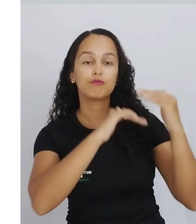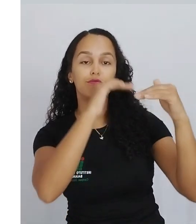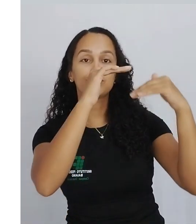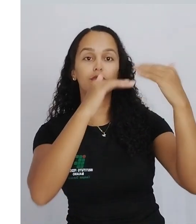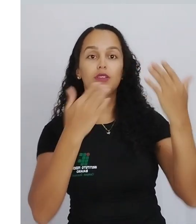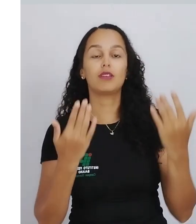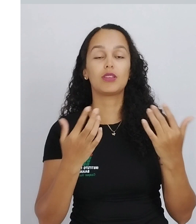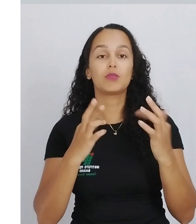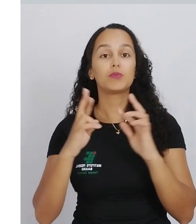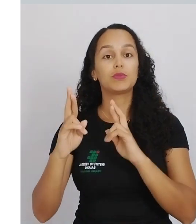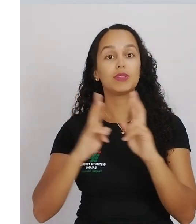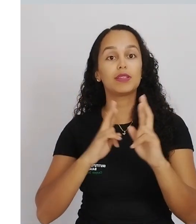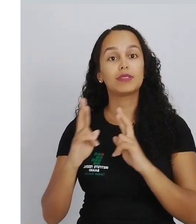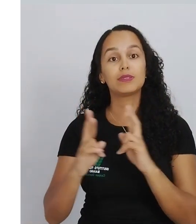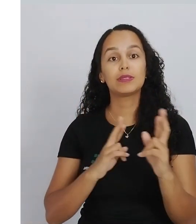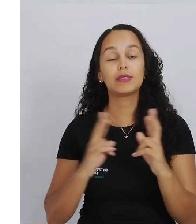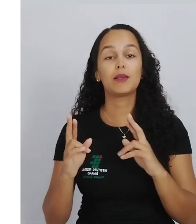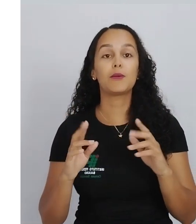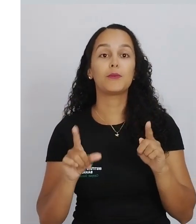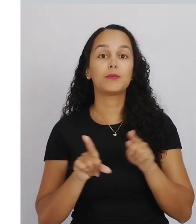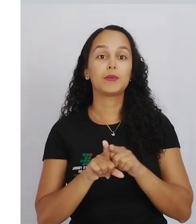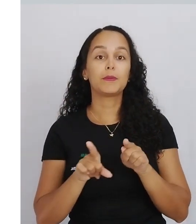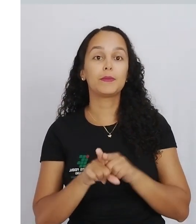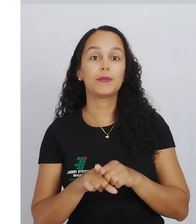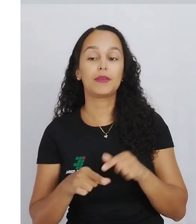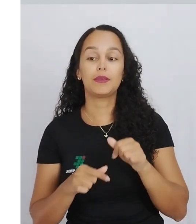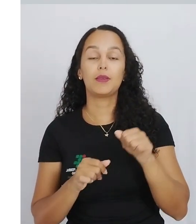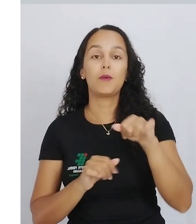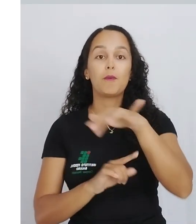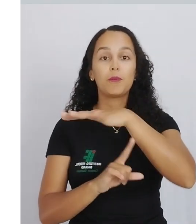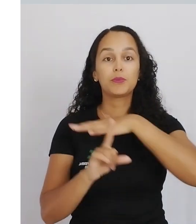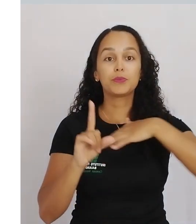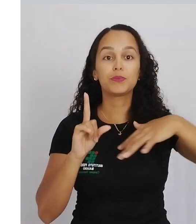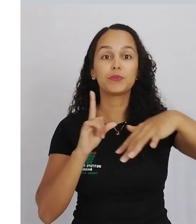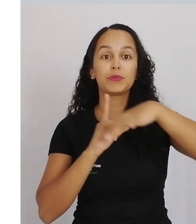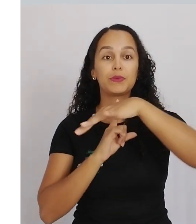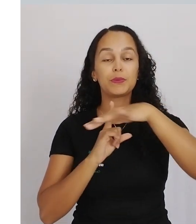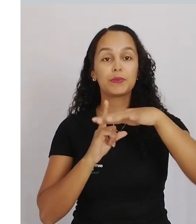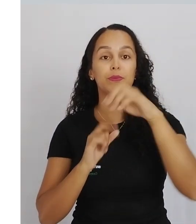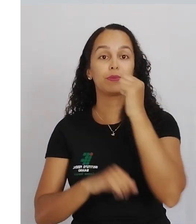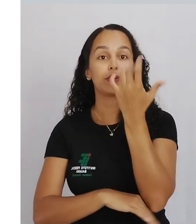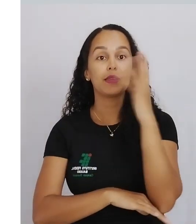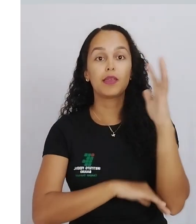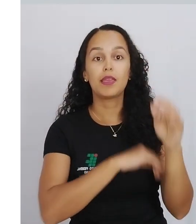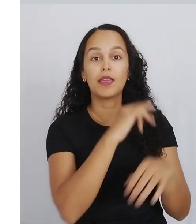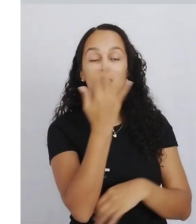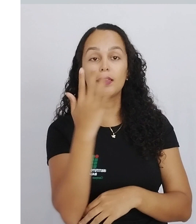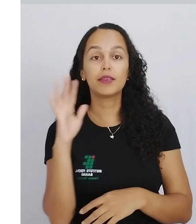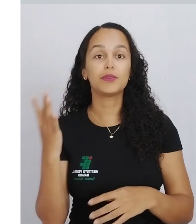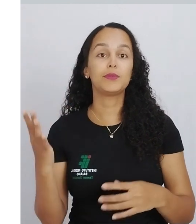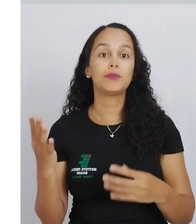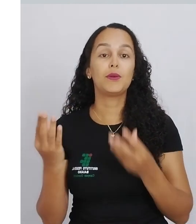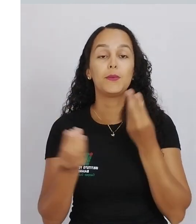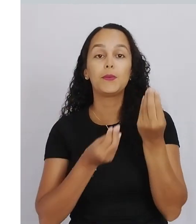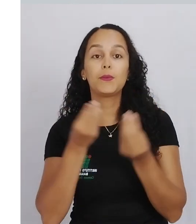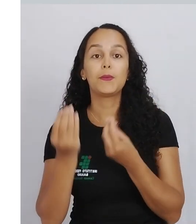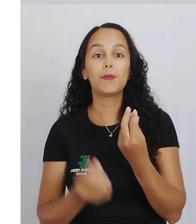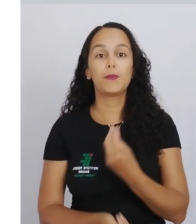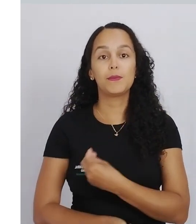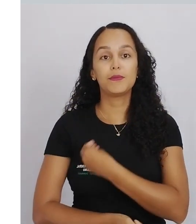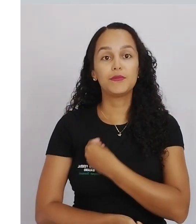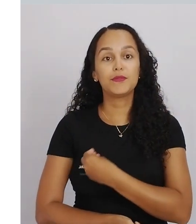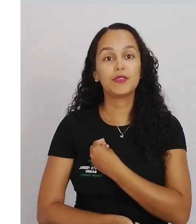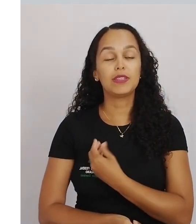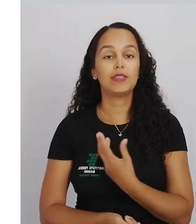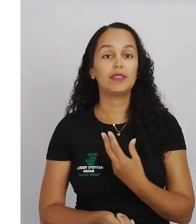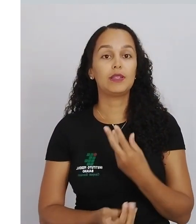a relação entre eles e como eles se relacionam com o meio ambiente, o modo como eles se mantêm vivos, né, como